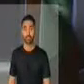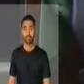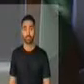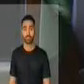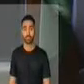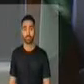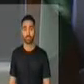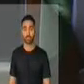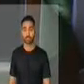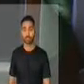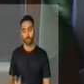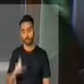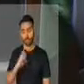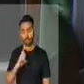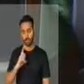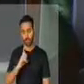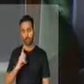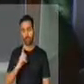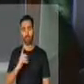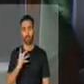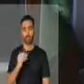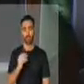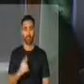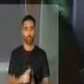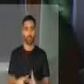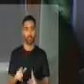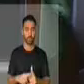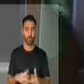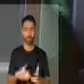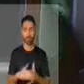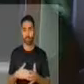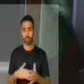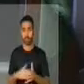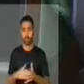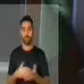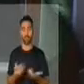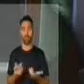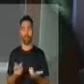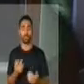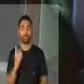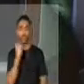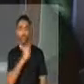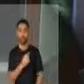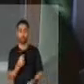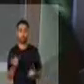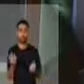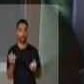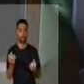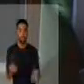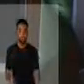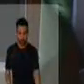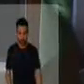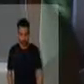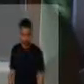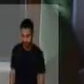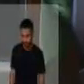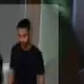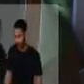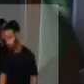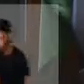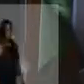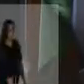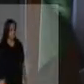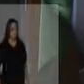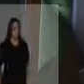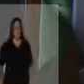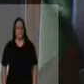ainda muitas barreiras relacionadas à informação e a preconceitos. Há